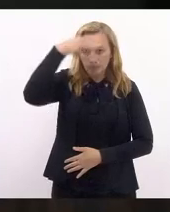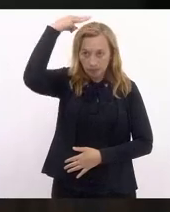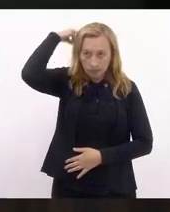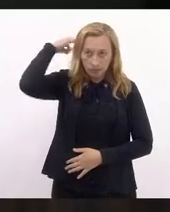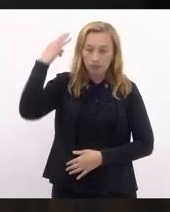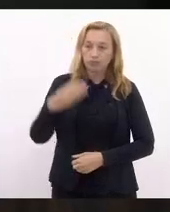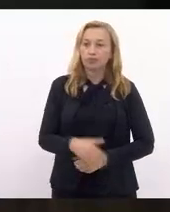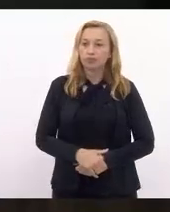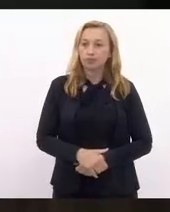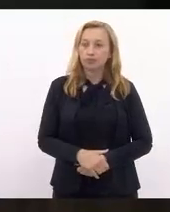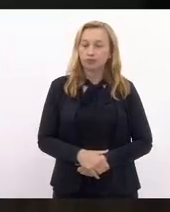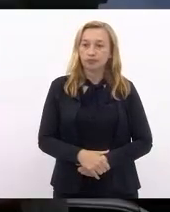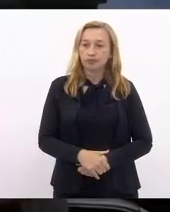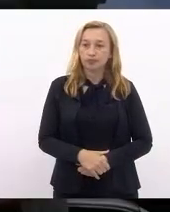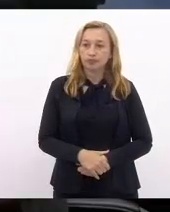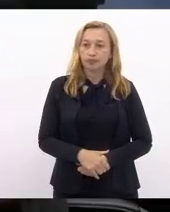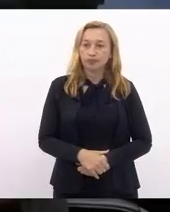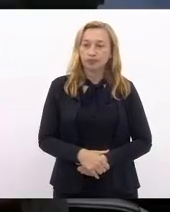Pacheco